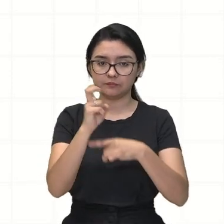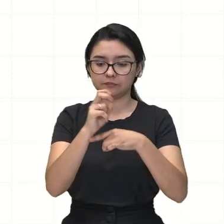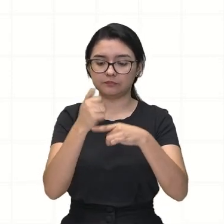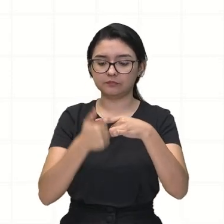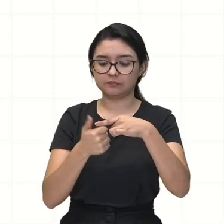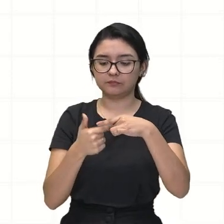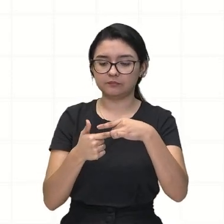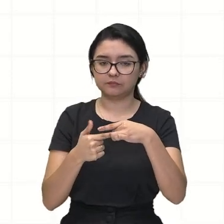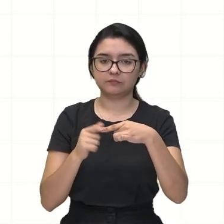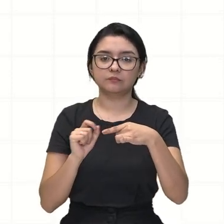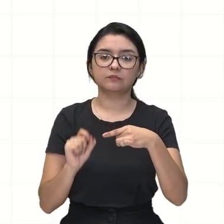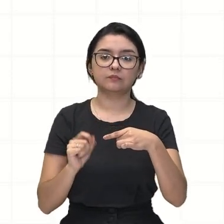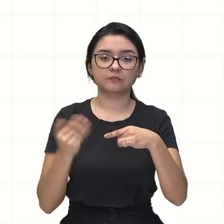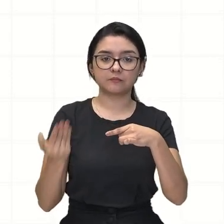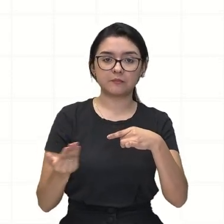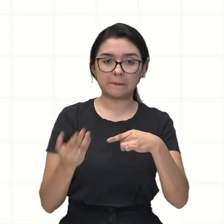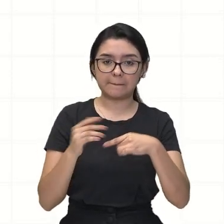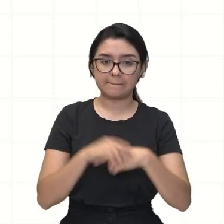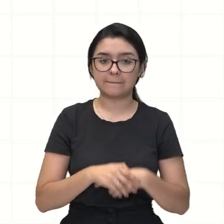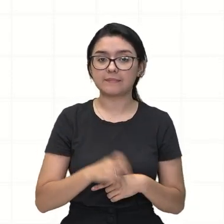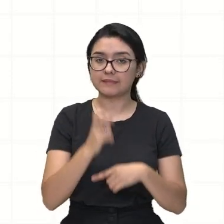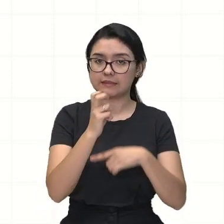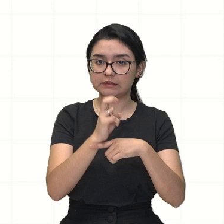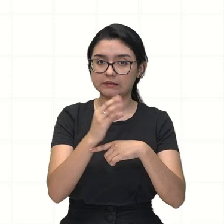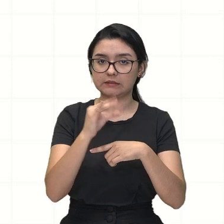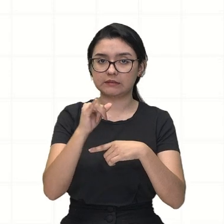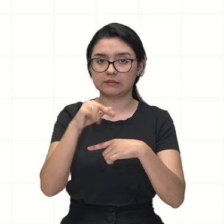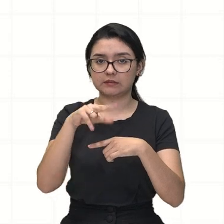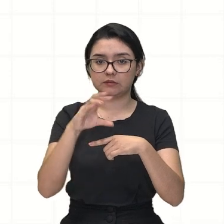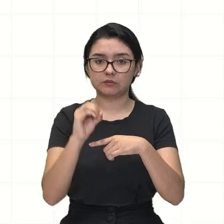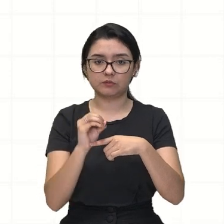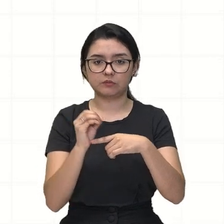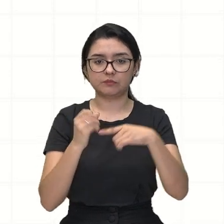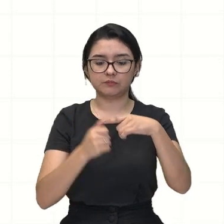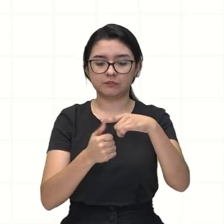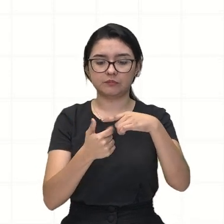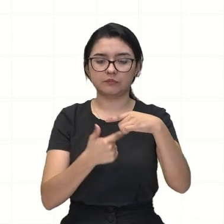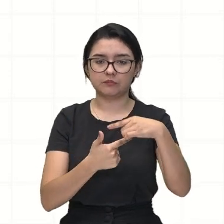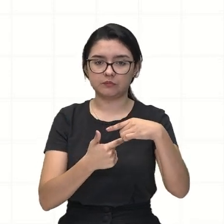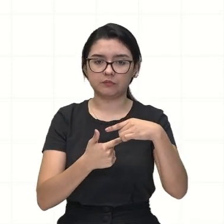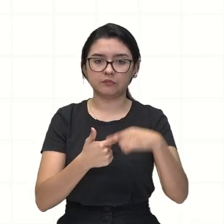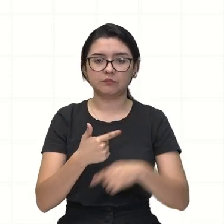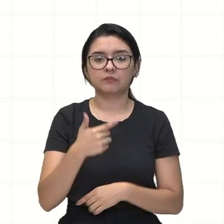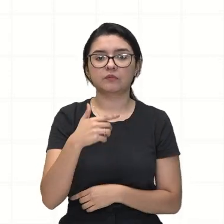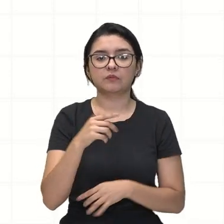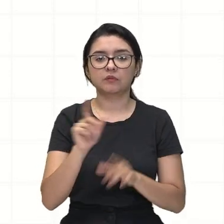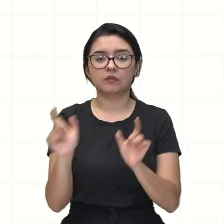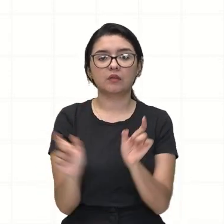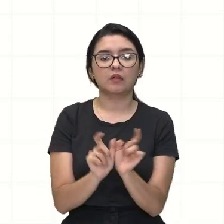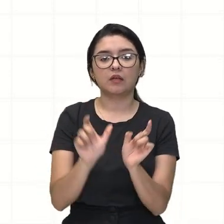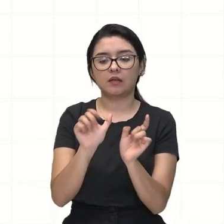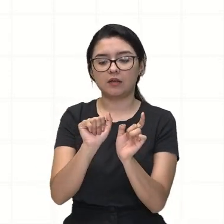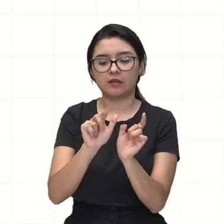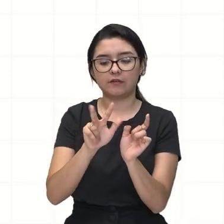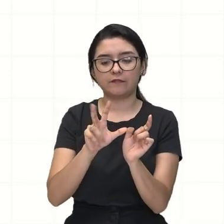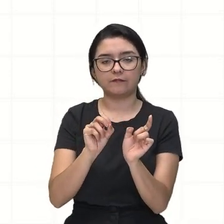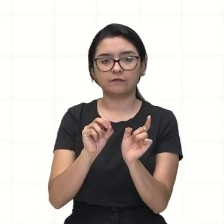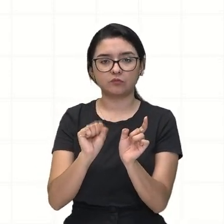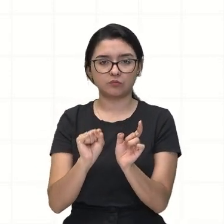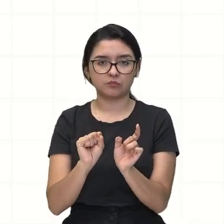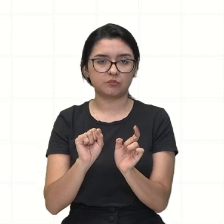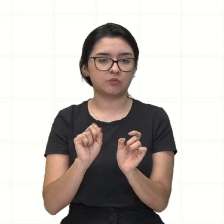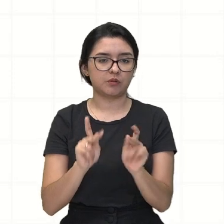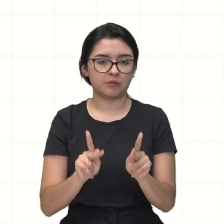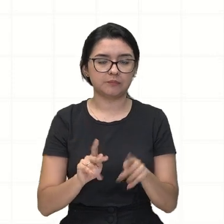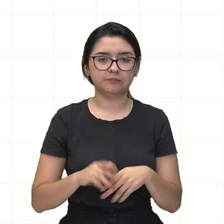12. Vamos falar, ó, 5, 12, ó, e aí acrescenta a palavra avos. Tudo